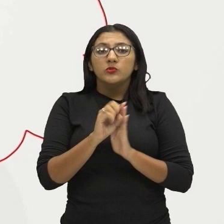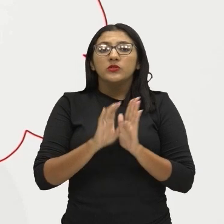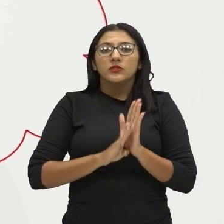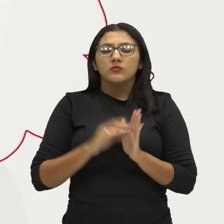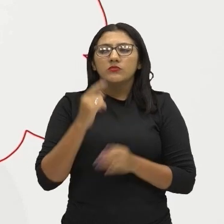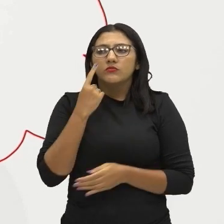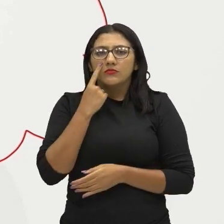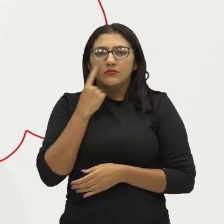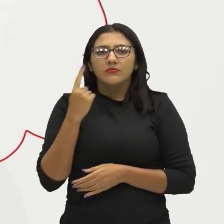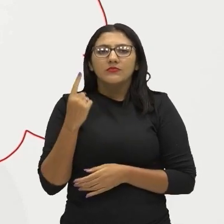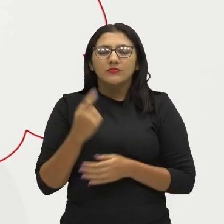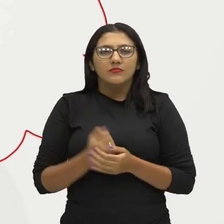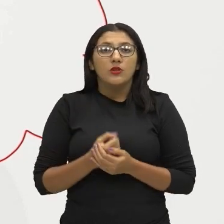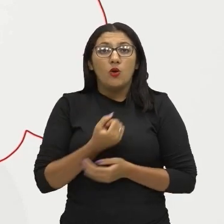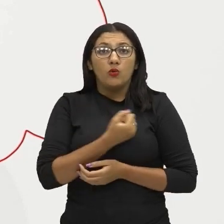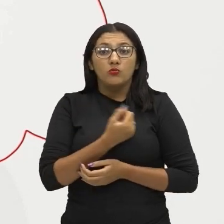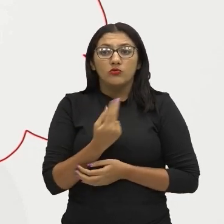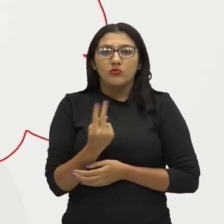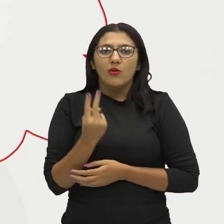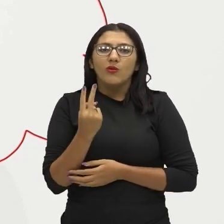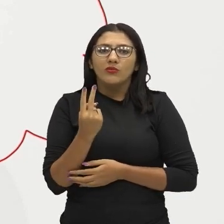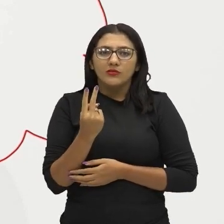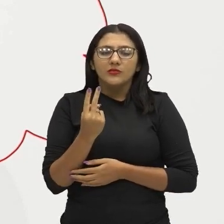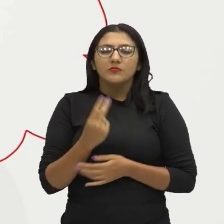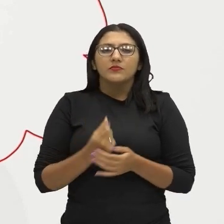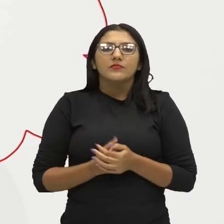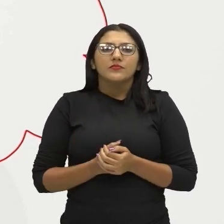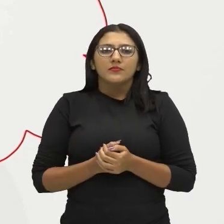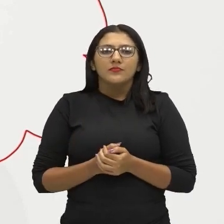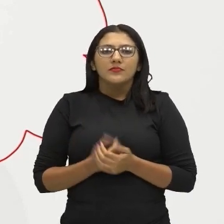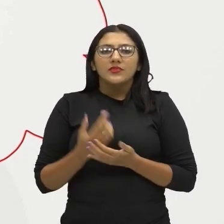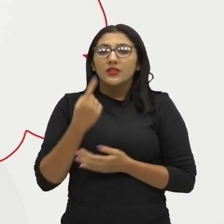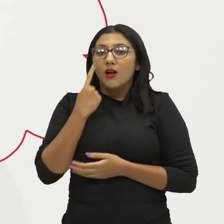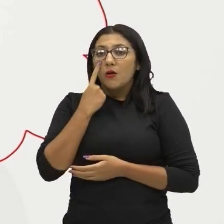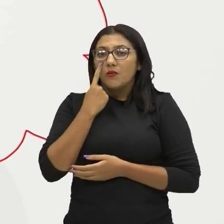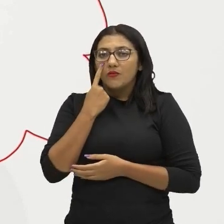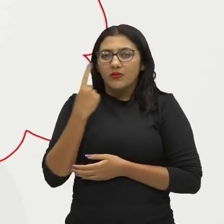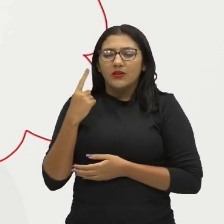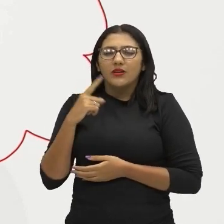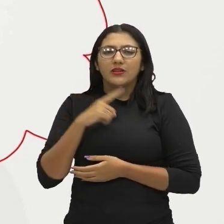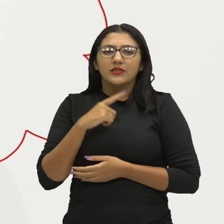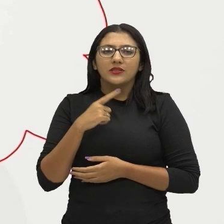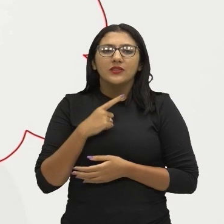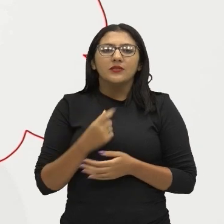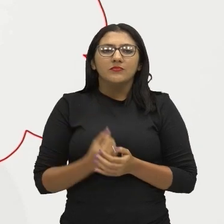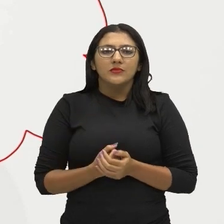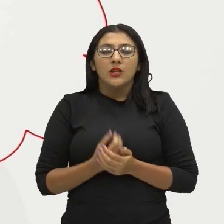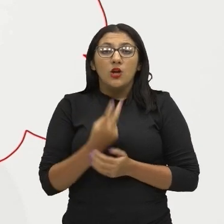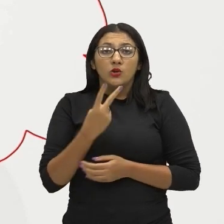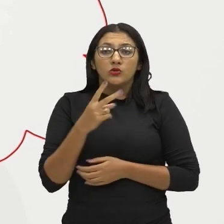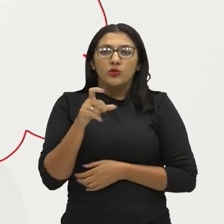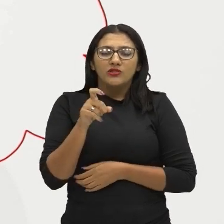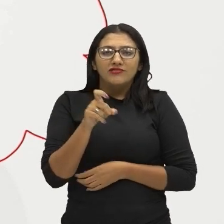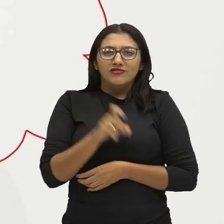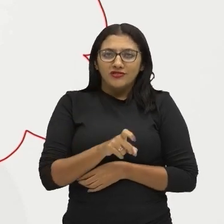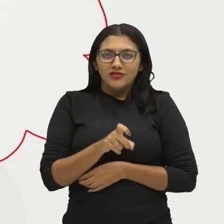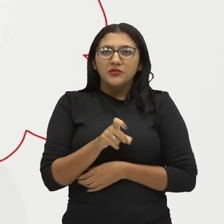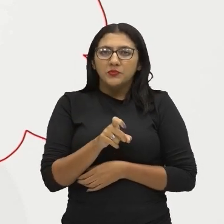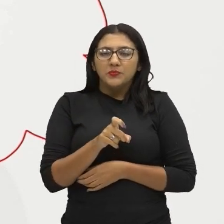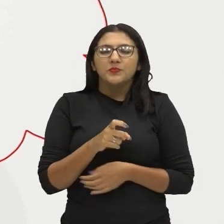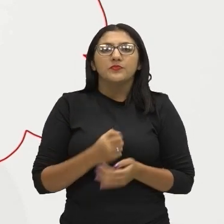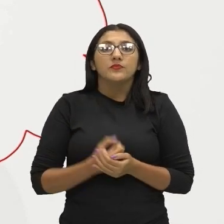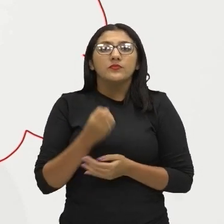representar através do algarismo 2. Portanto, ficando, olha só, 2x. Se